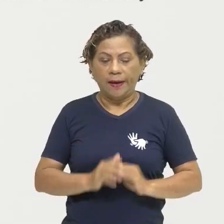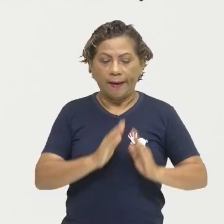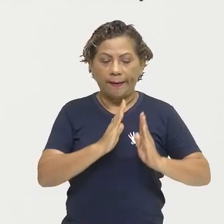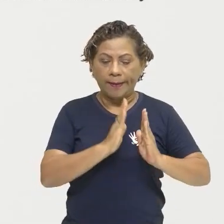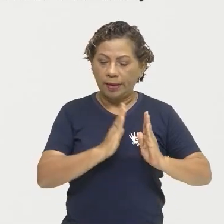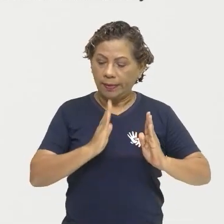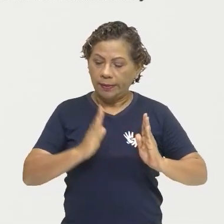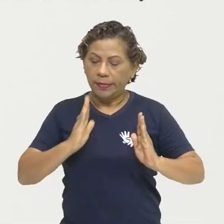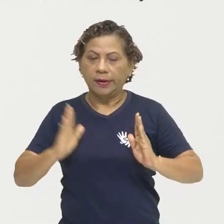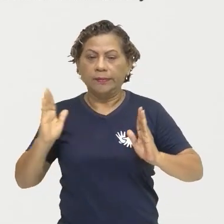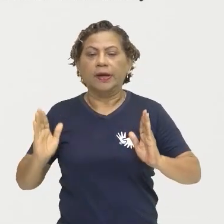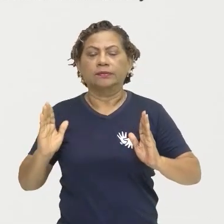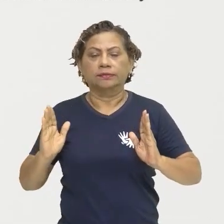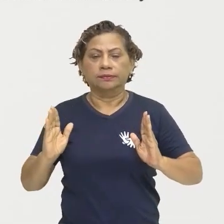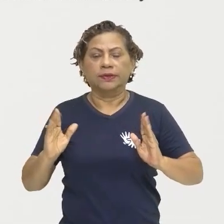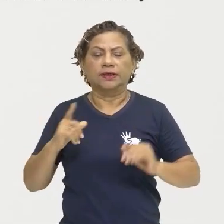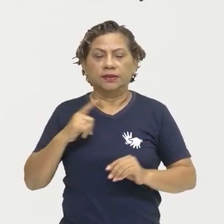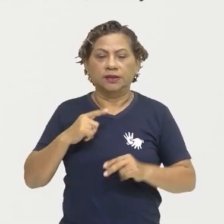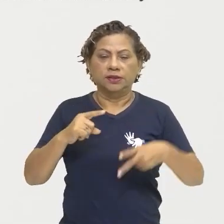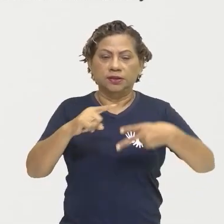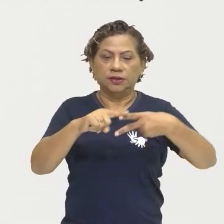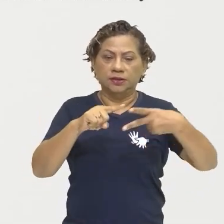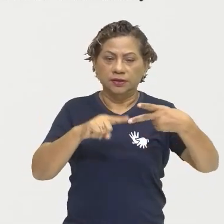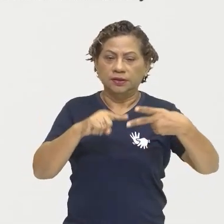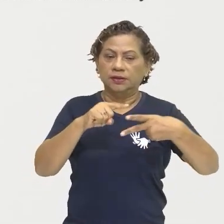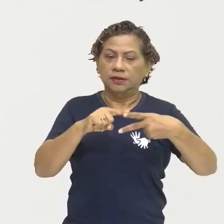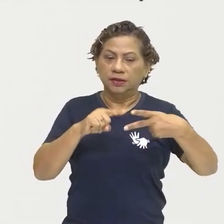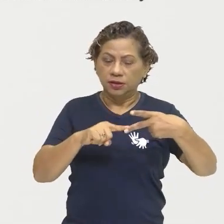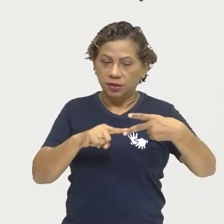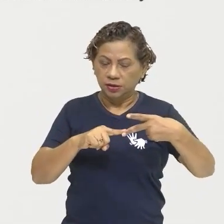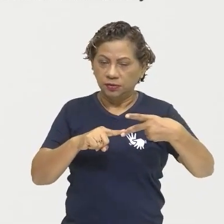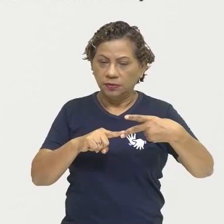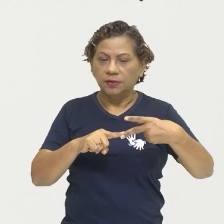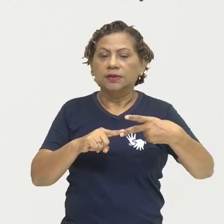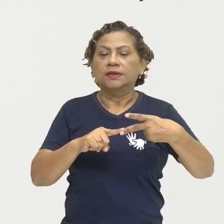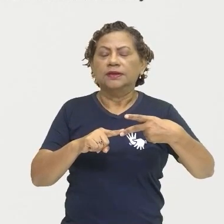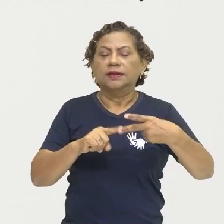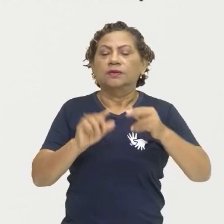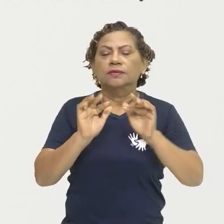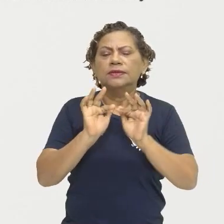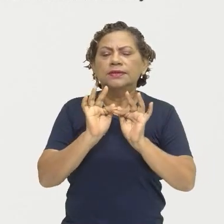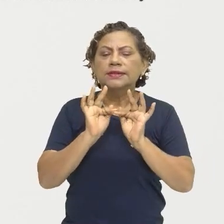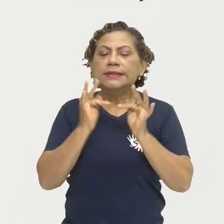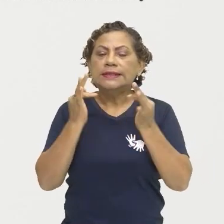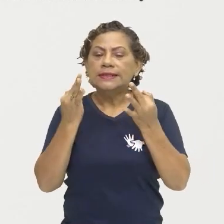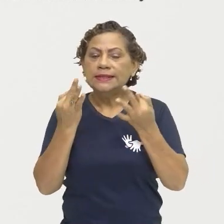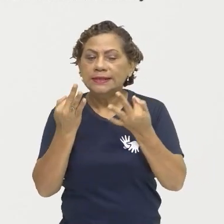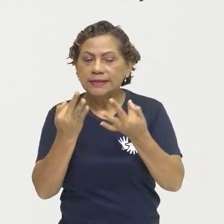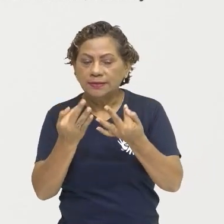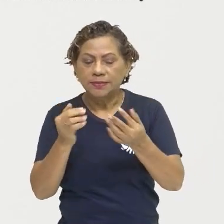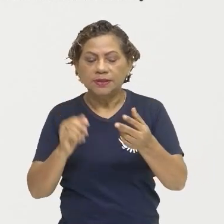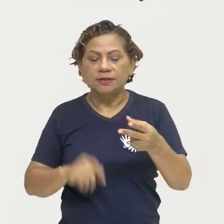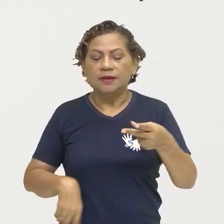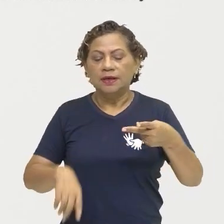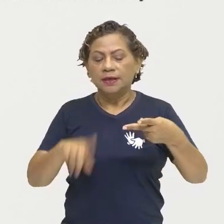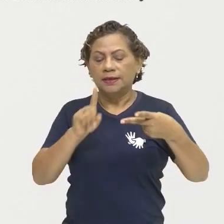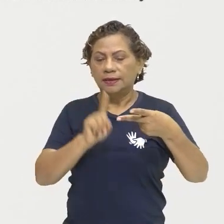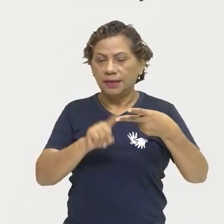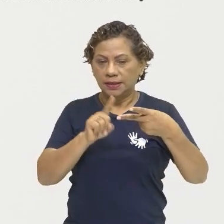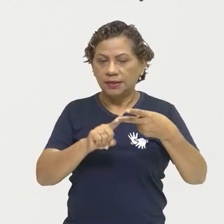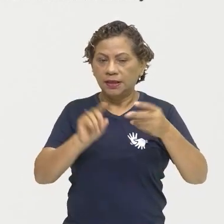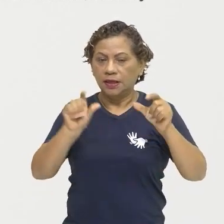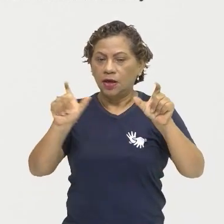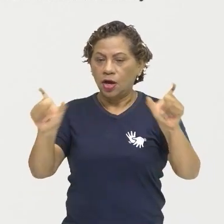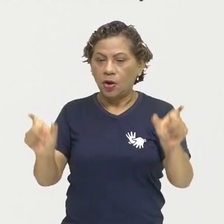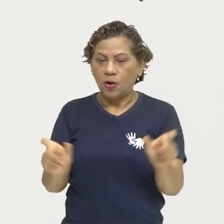período composto, constituindo aí parágrafos dos nossos textos, correto? Então, nós temos na